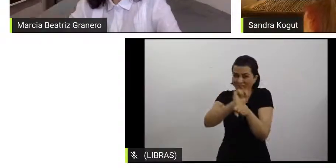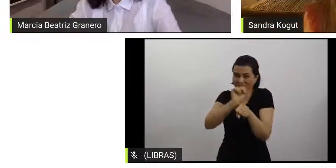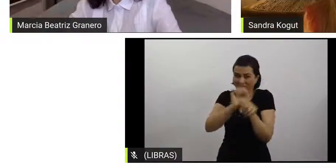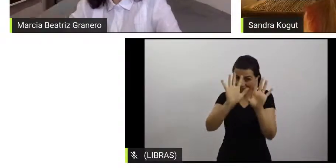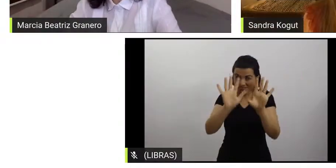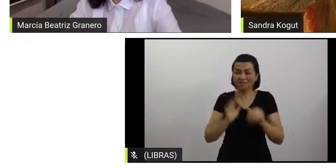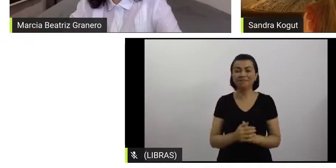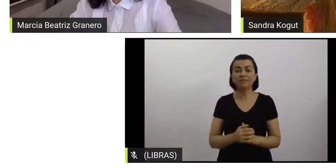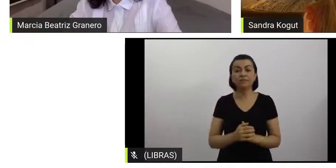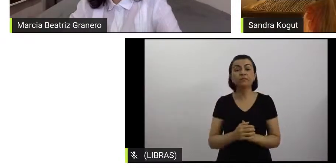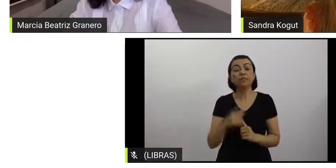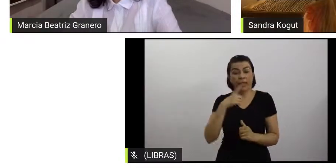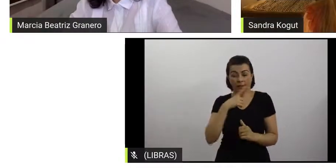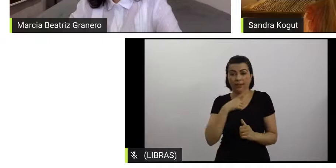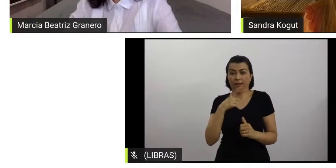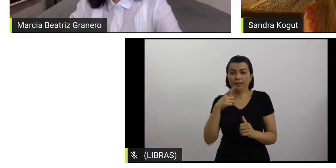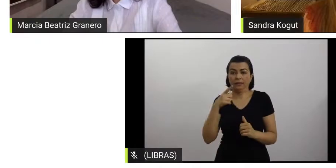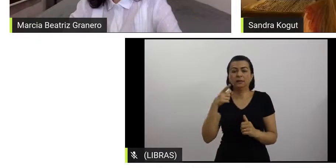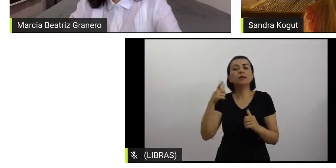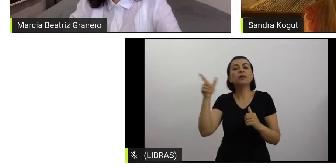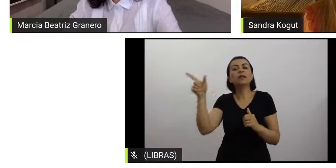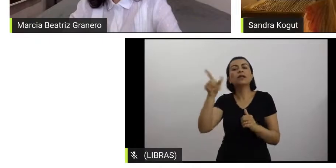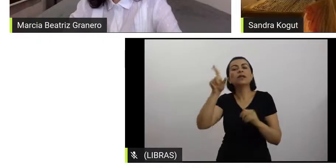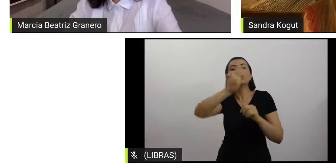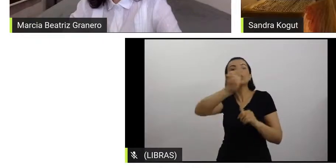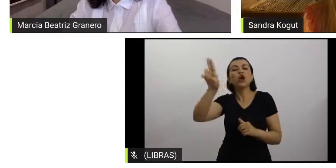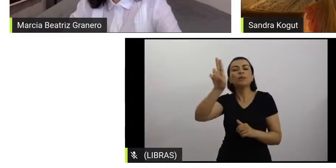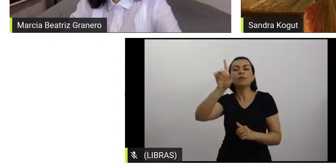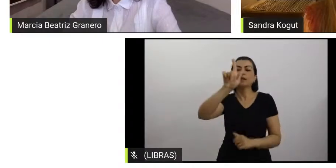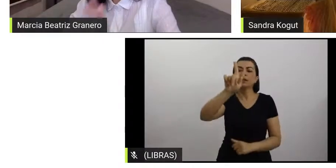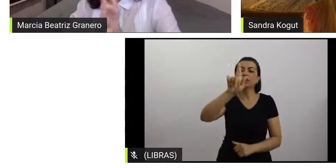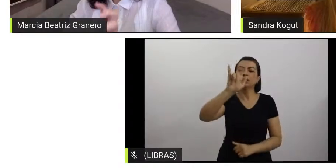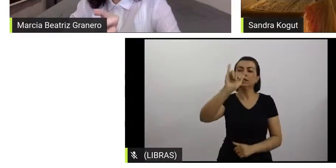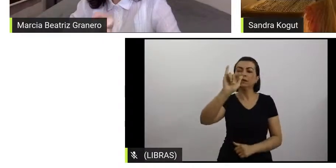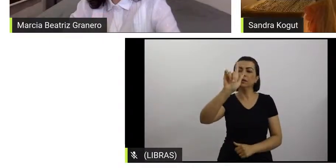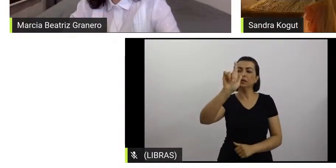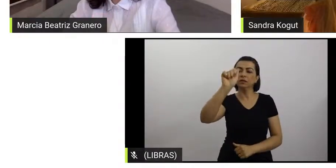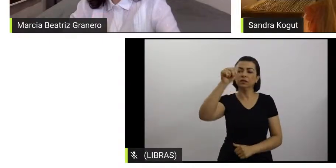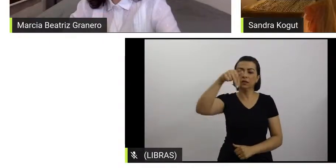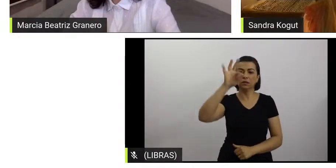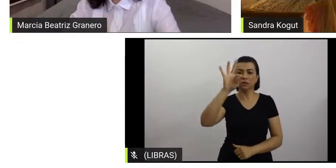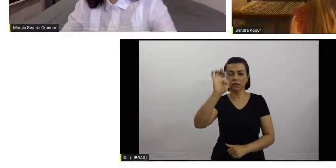um trechinho dele agora. O Gigante da Malásia, ele tem